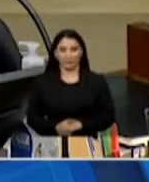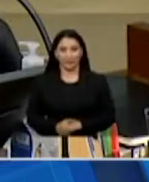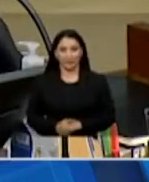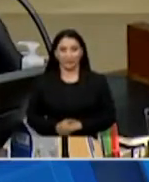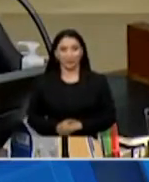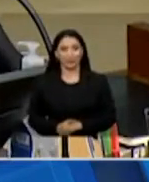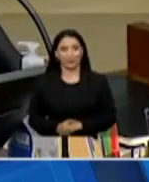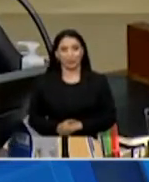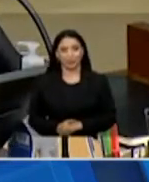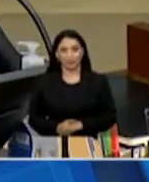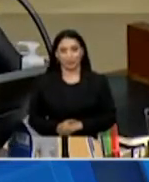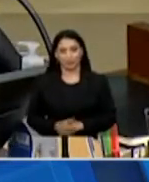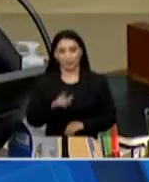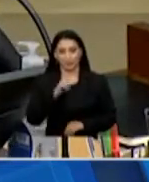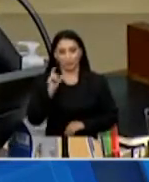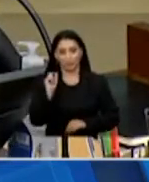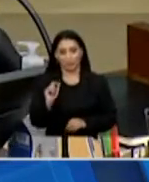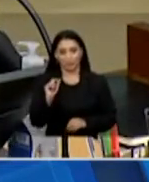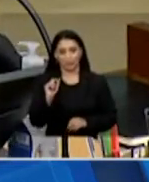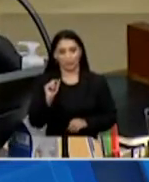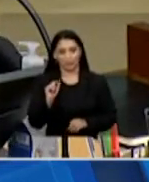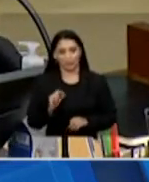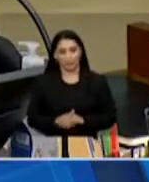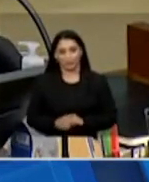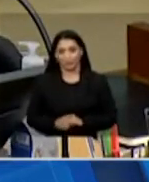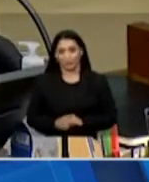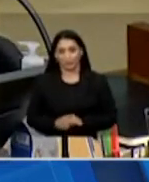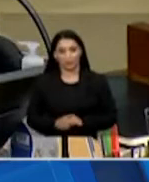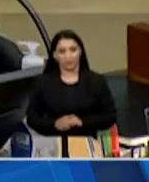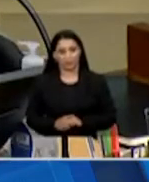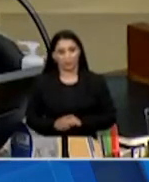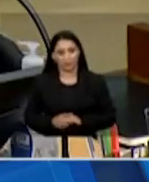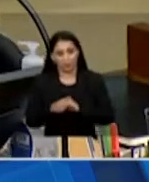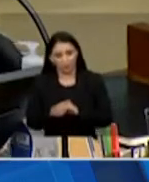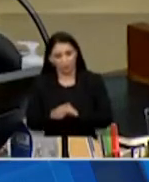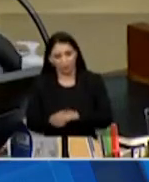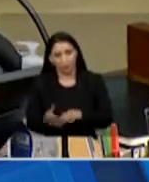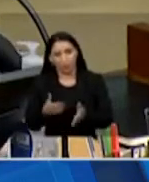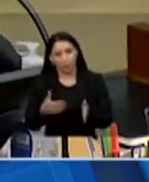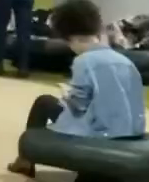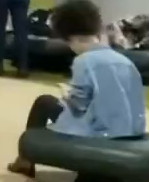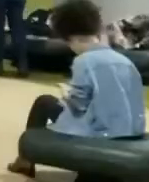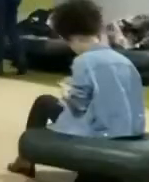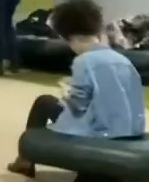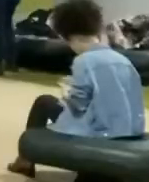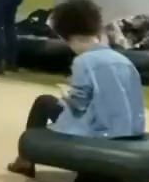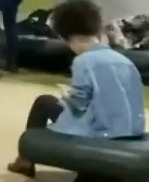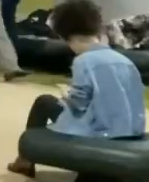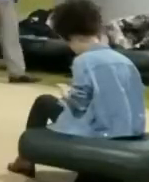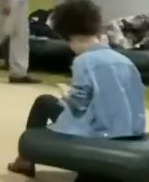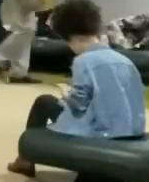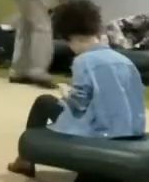verdade. Não é tão simples assim tirar um bloqueio de caminhões. É muito difícil. Não há guincho, não há